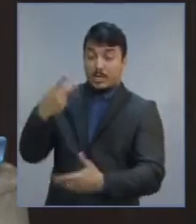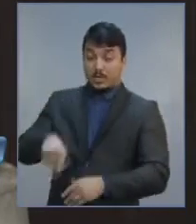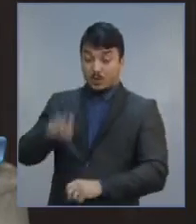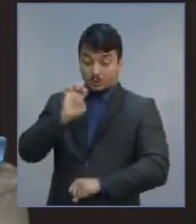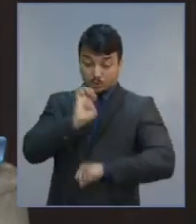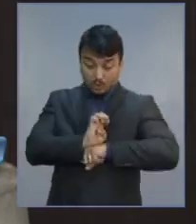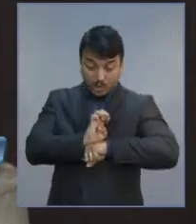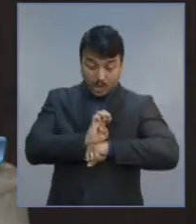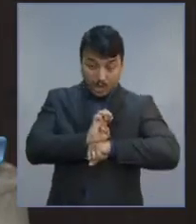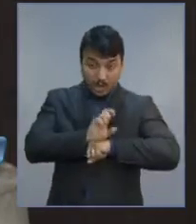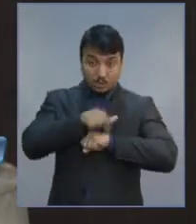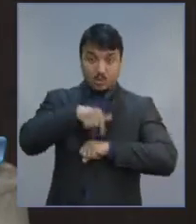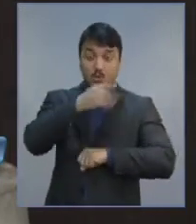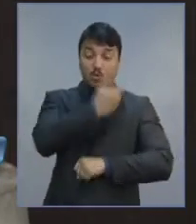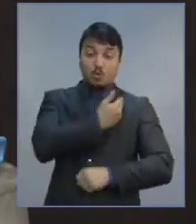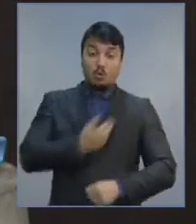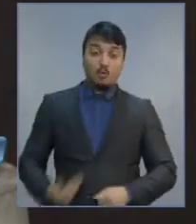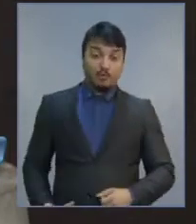Estado